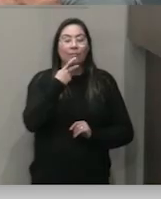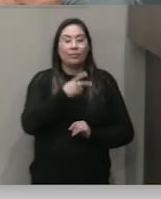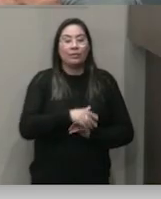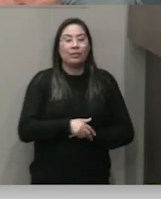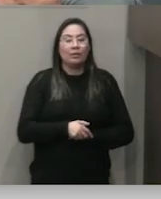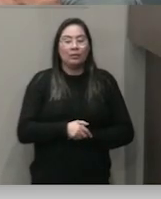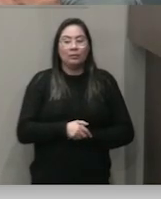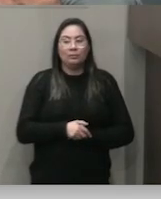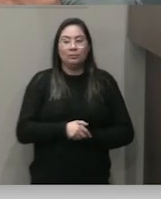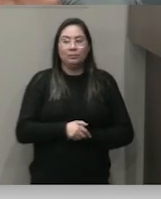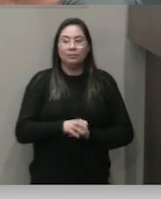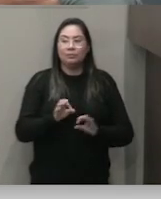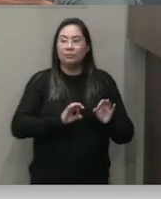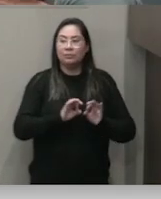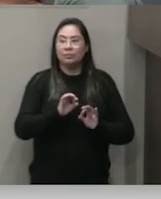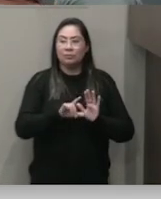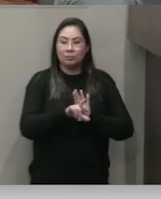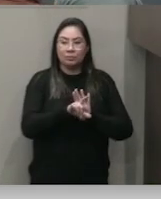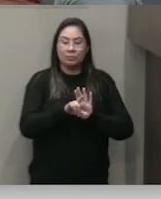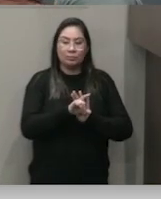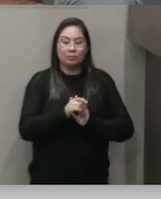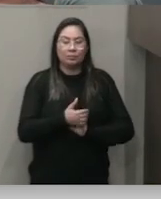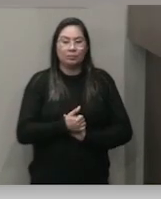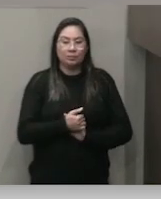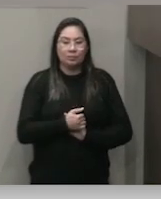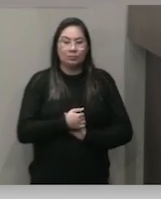projeto de lei